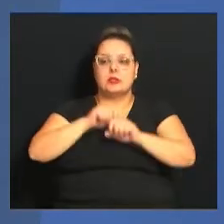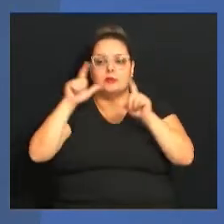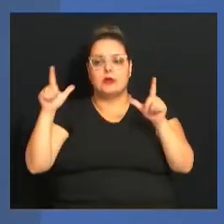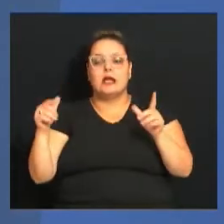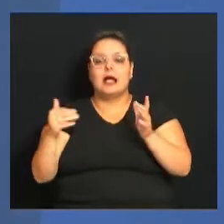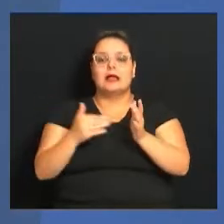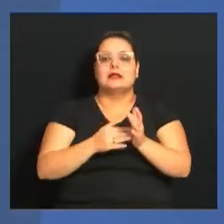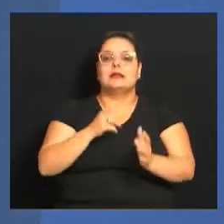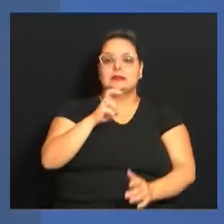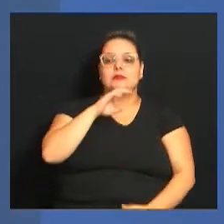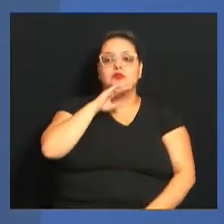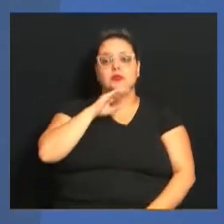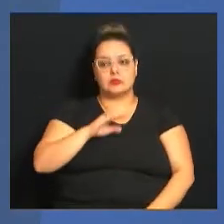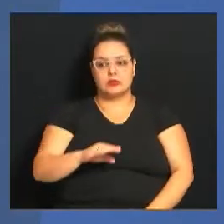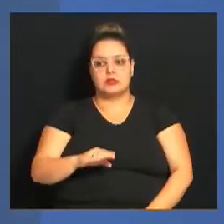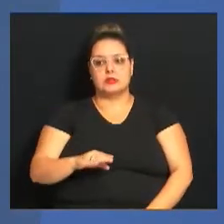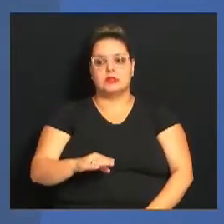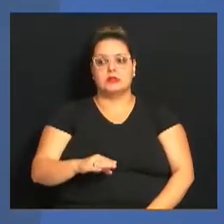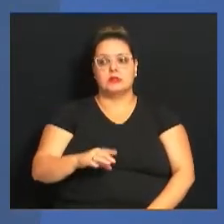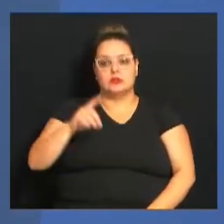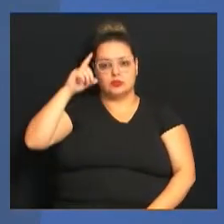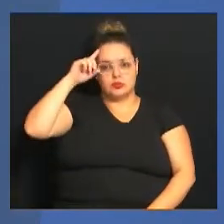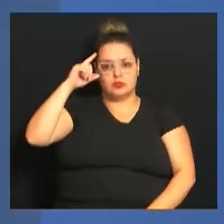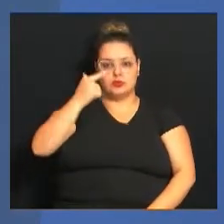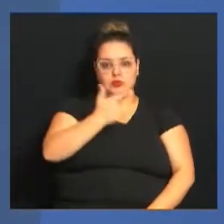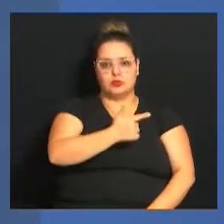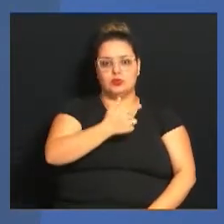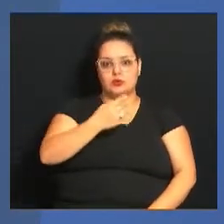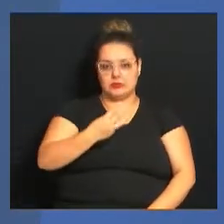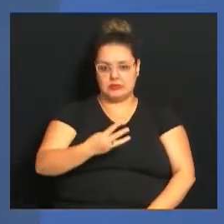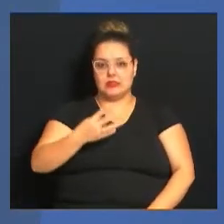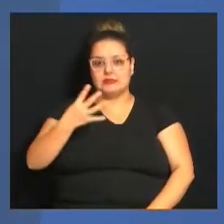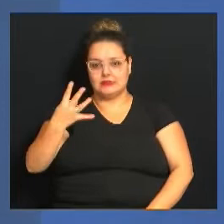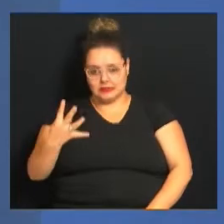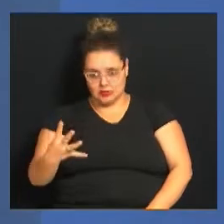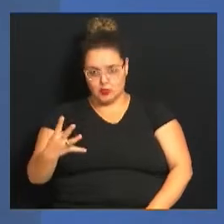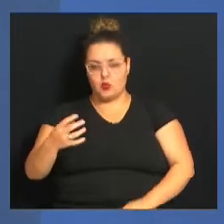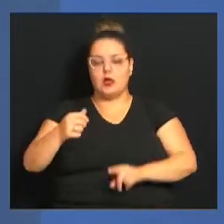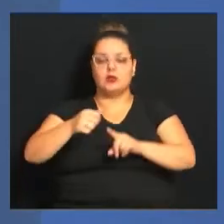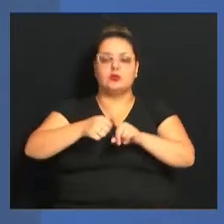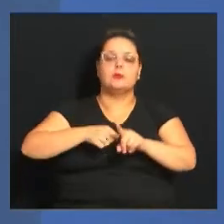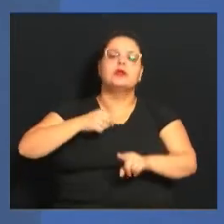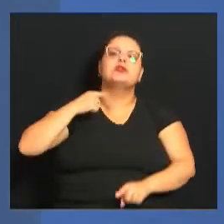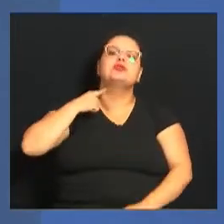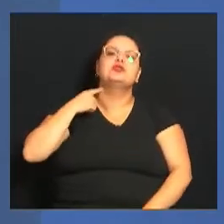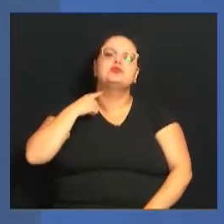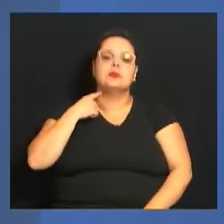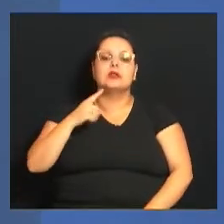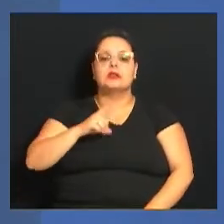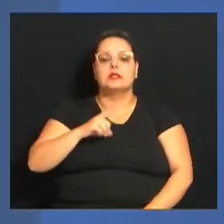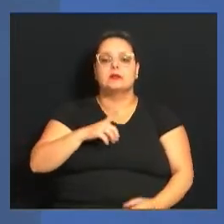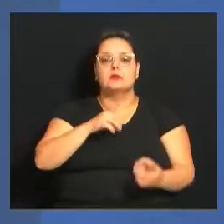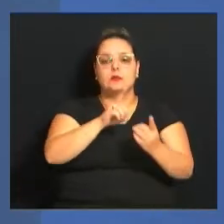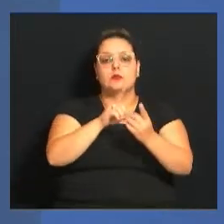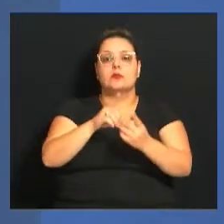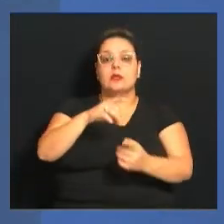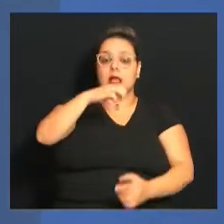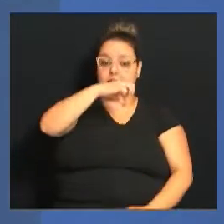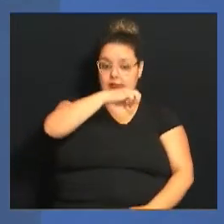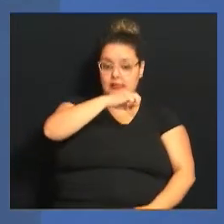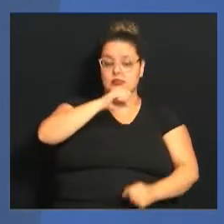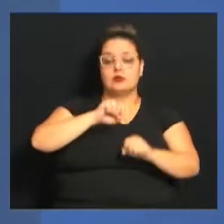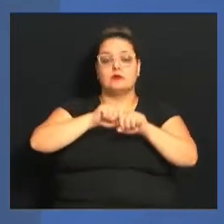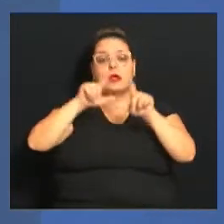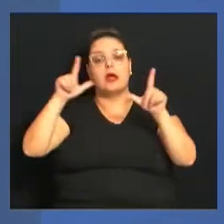da tarde. E nos dias 2, 3 e 4 de maio, nós teremos o atendimento das 9 horas da